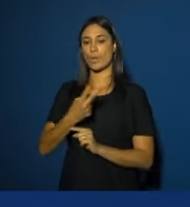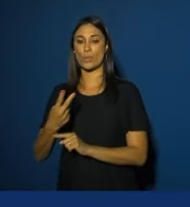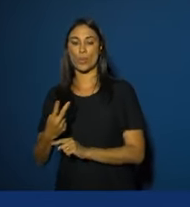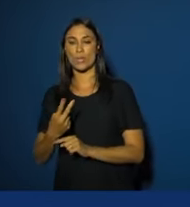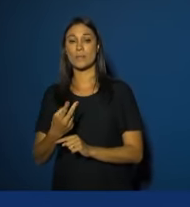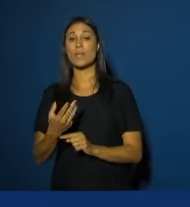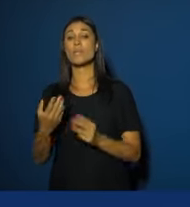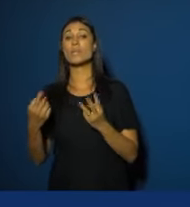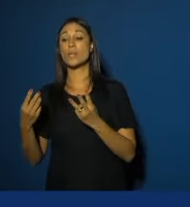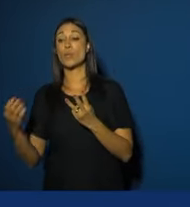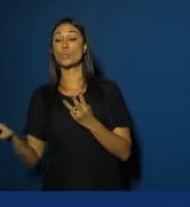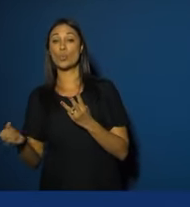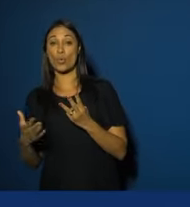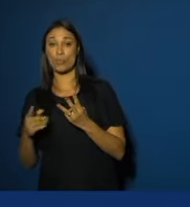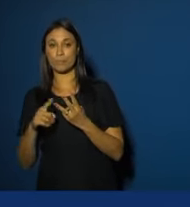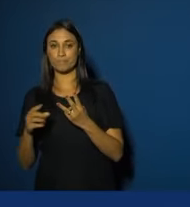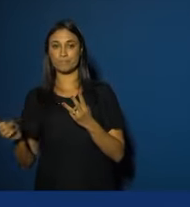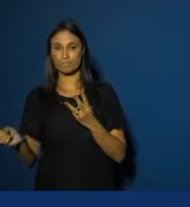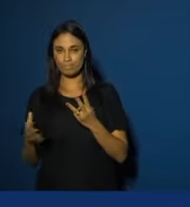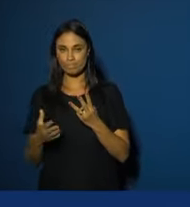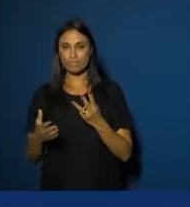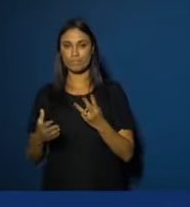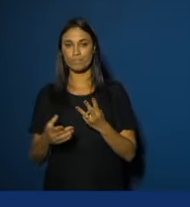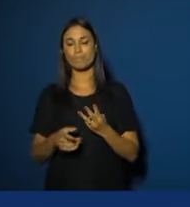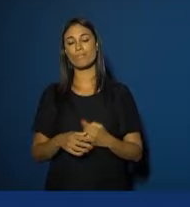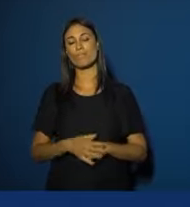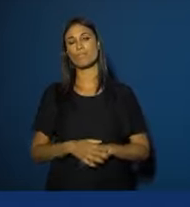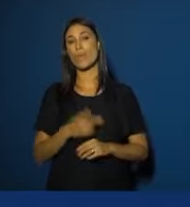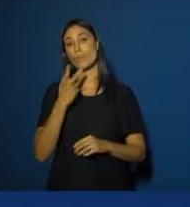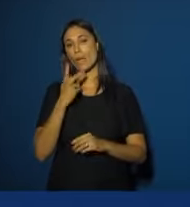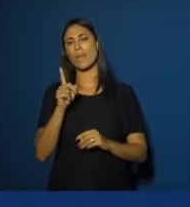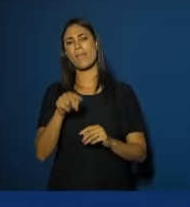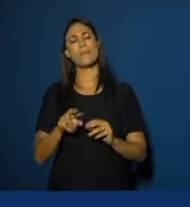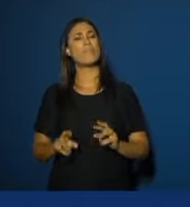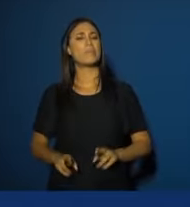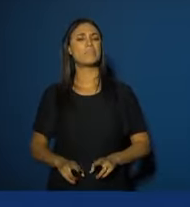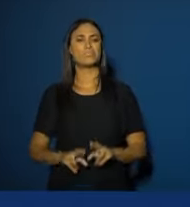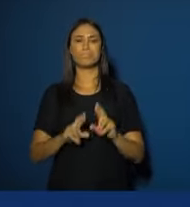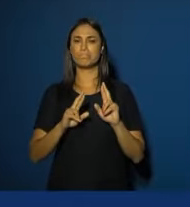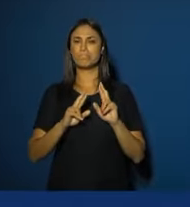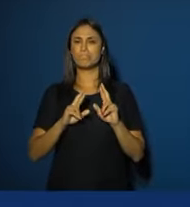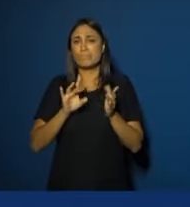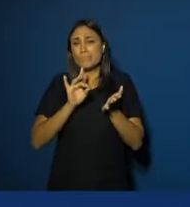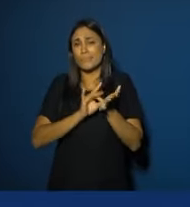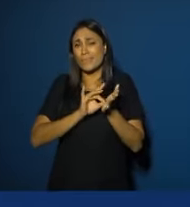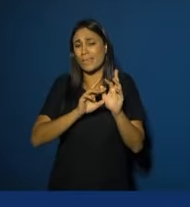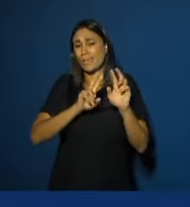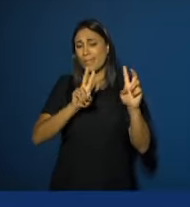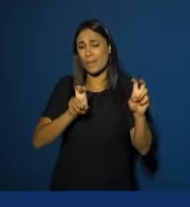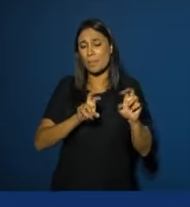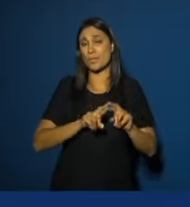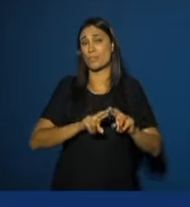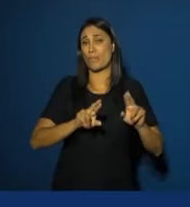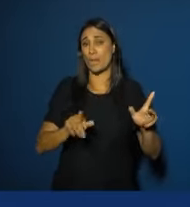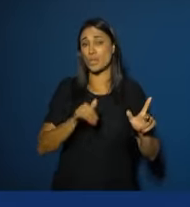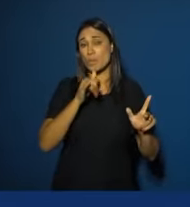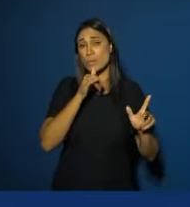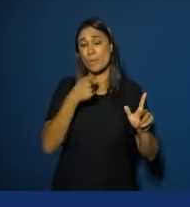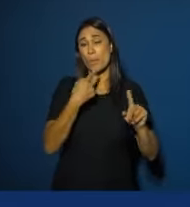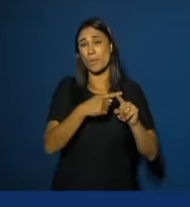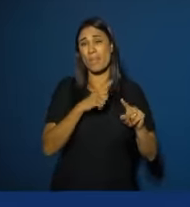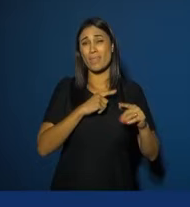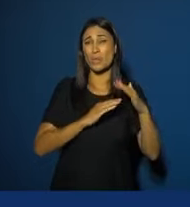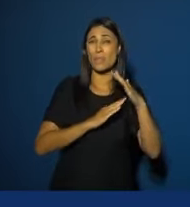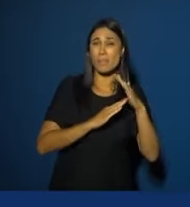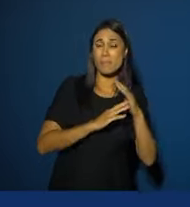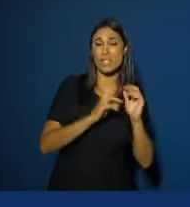2 para o novo. Olha, eu diria que são realidades diferentes, completamente diferentes, dado aos limites